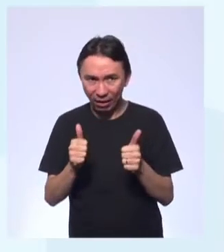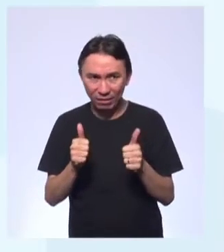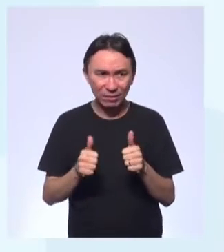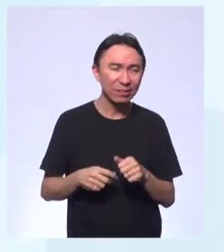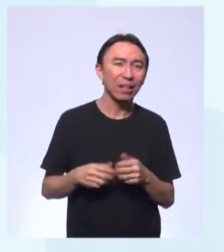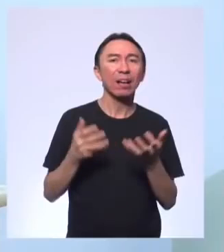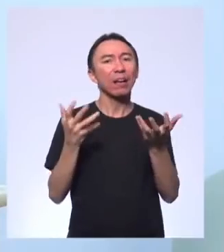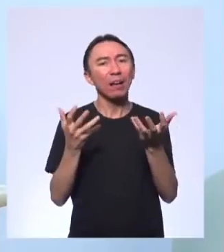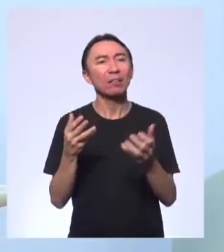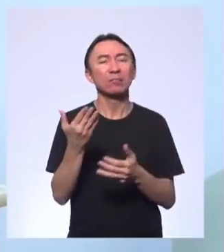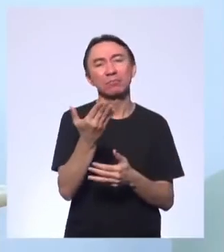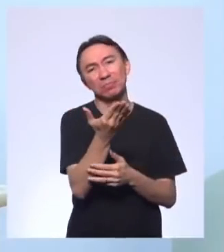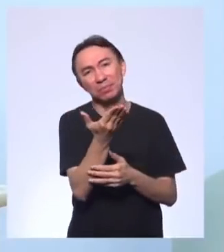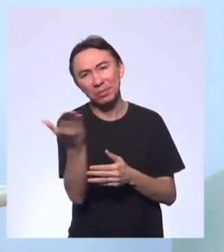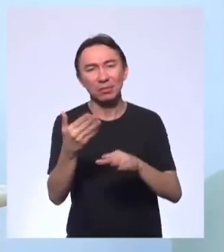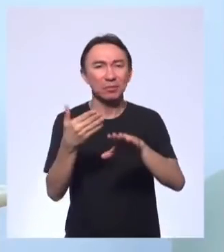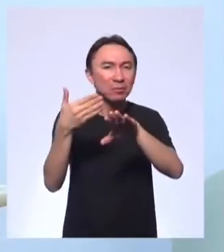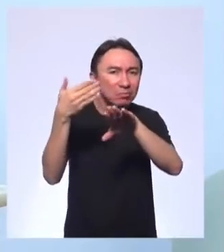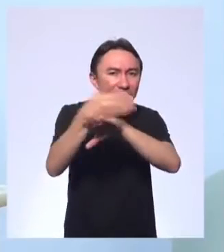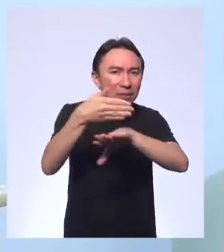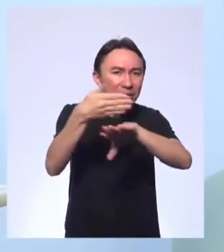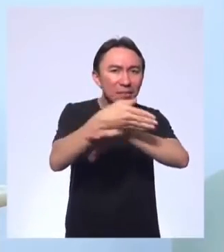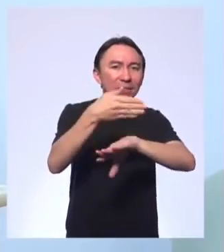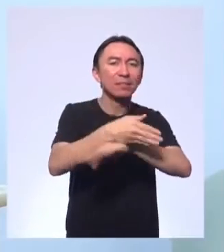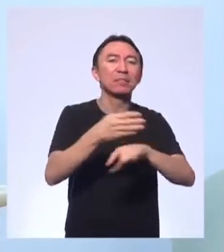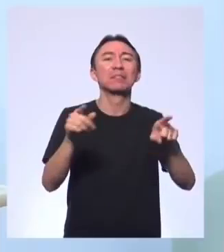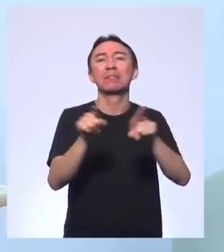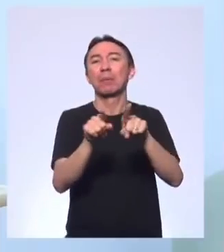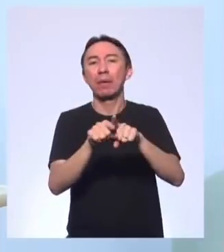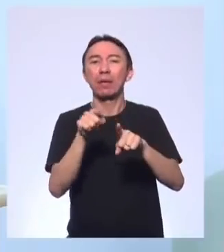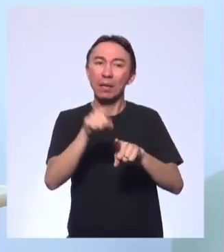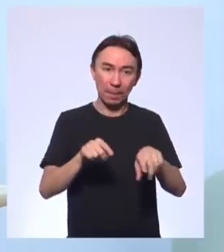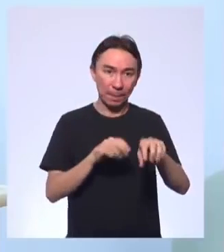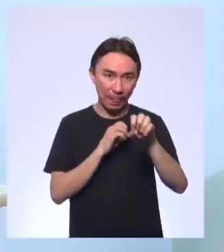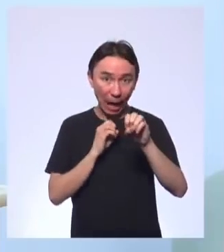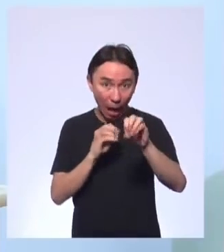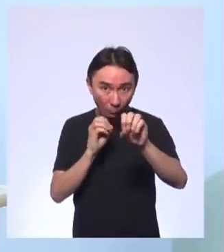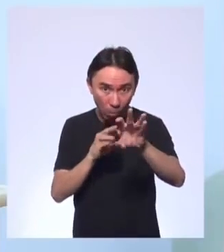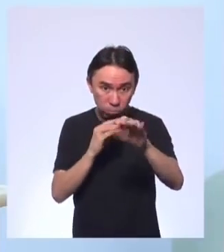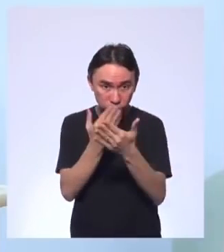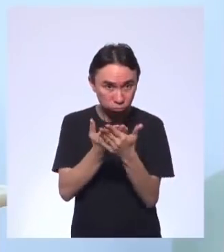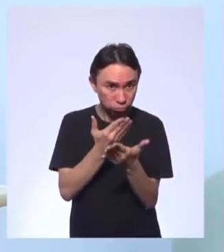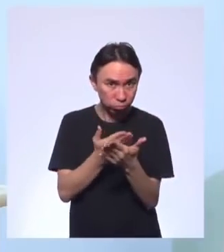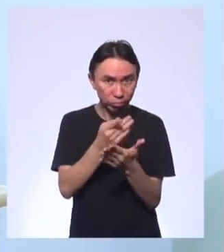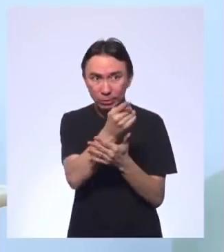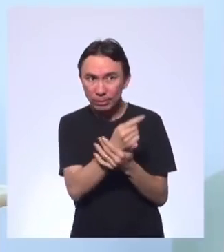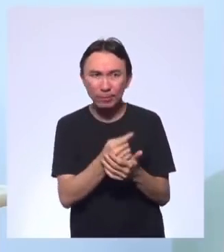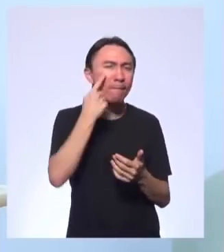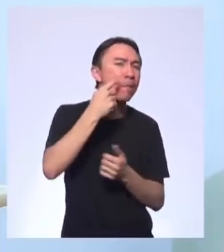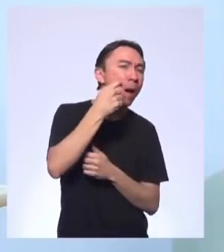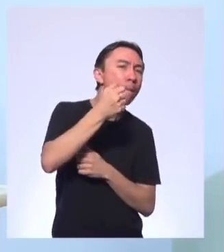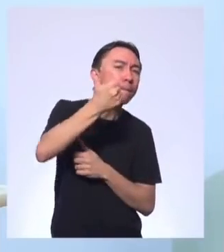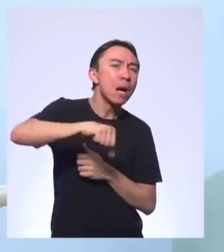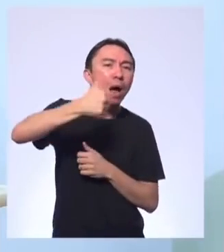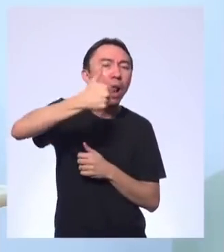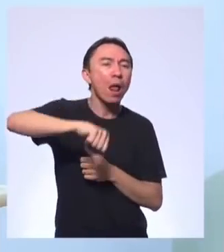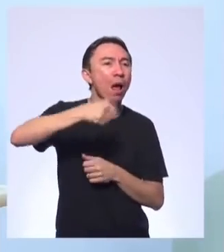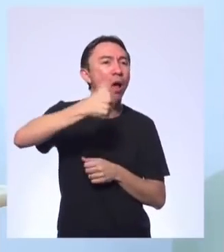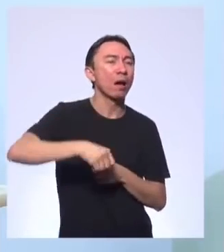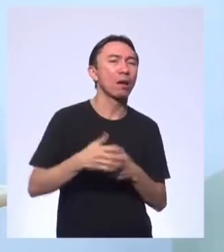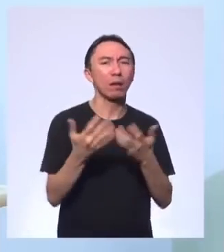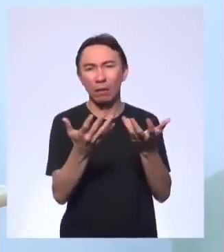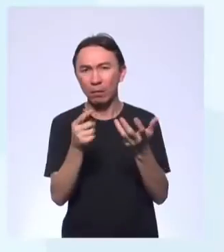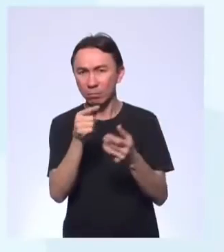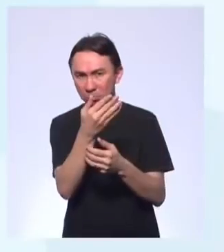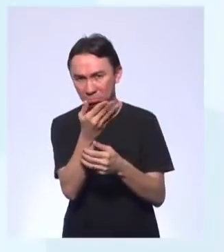tenha participação, né, para vocês avaliarem a aula, e aí eu queria que vocês participassem